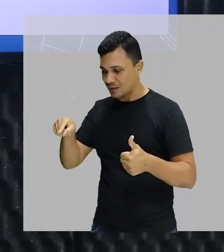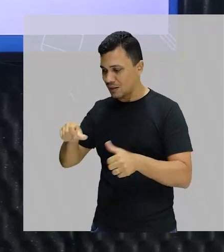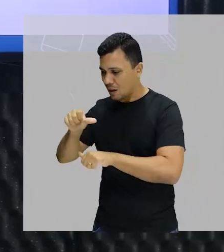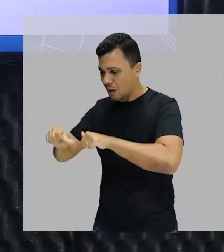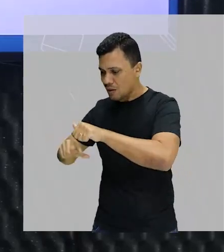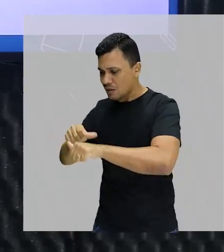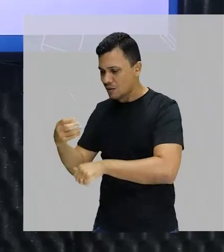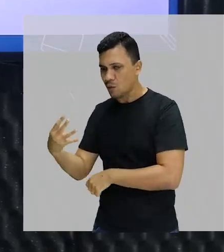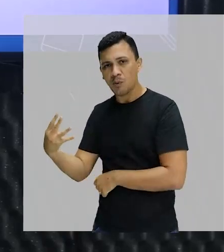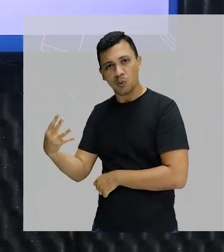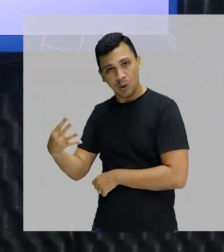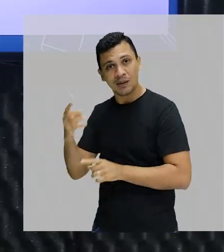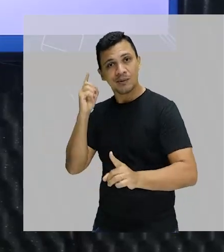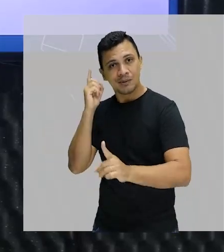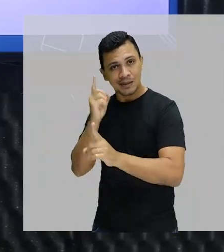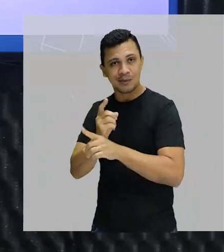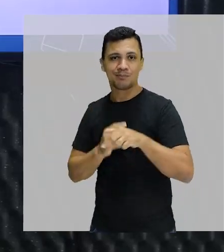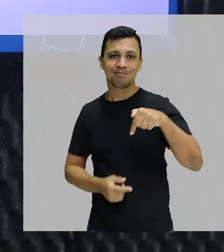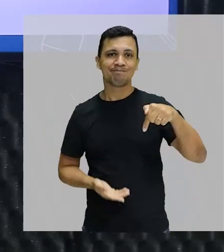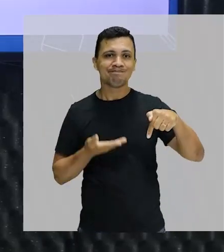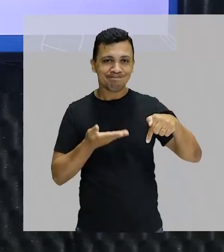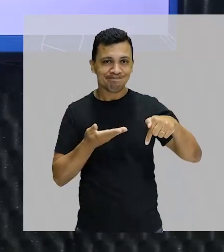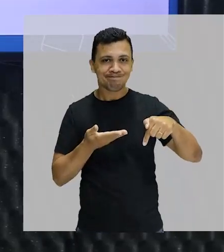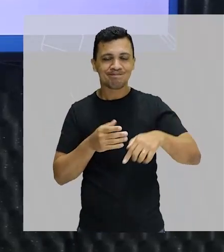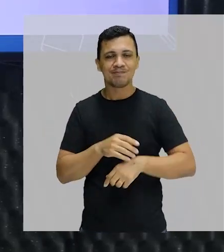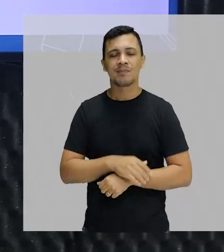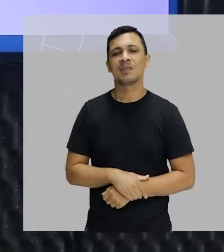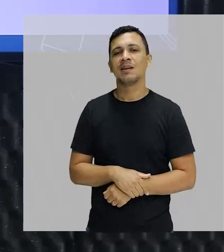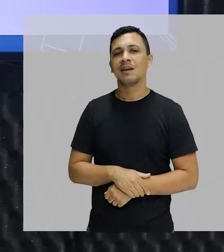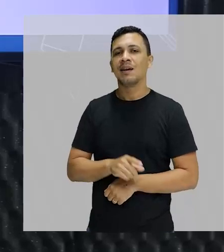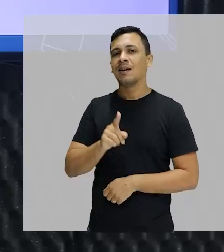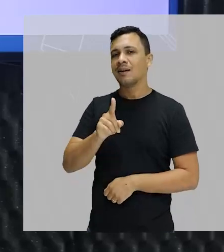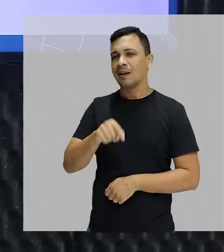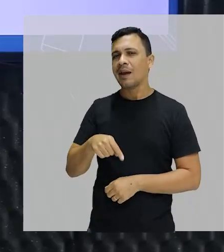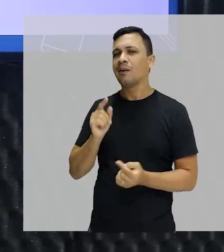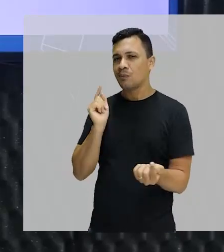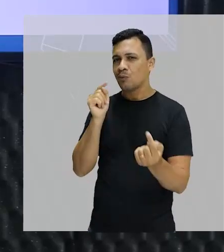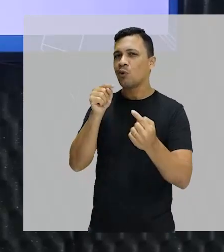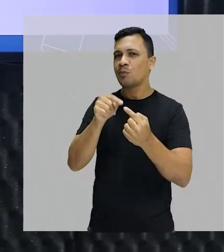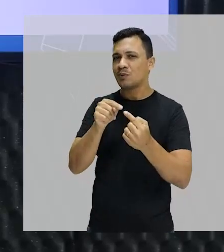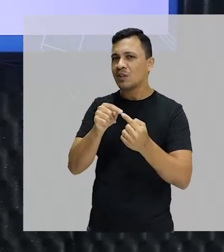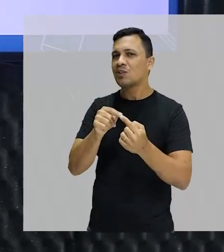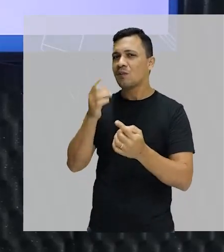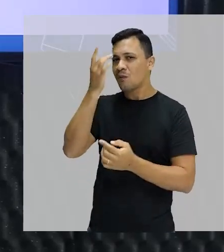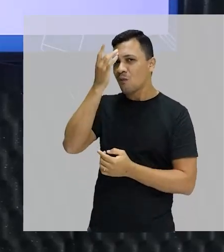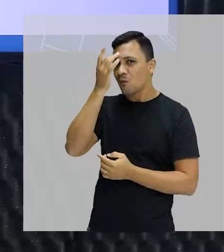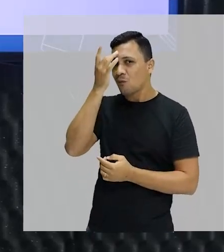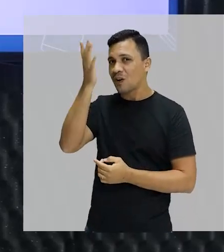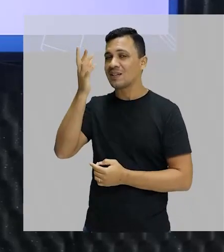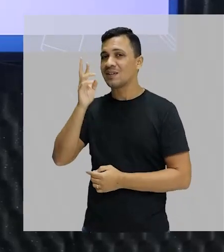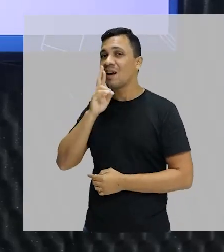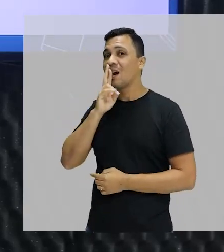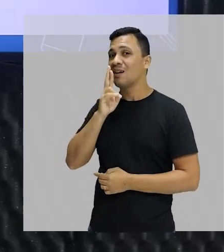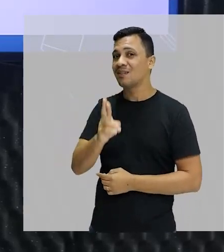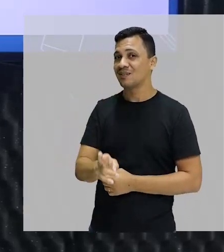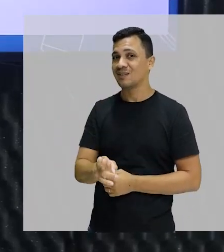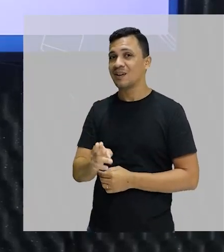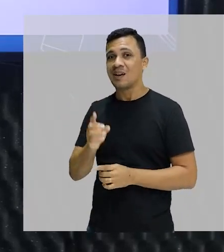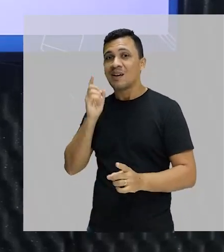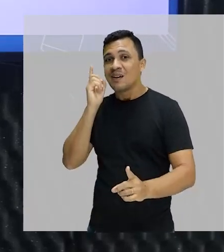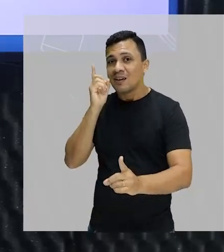A razão, tá bom? E isso vai ser justamente com esse objetivo, para facilitar